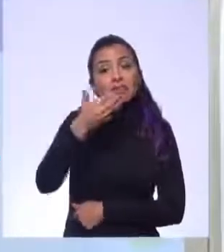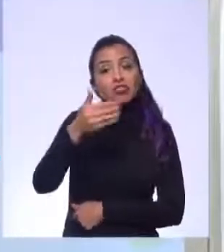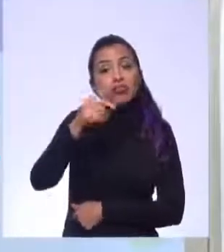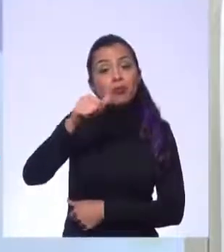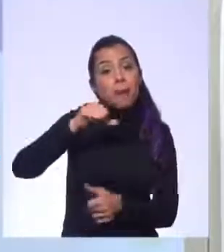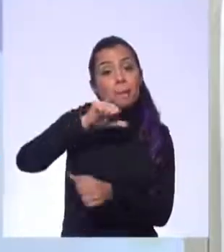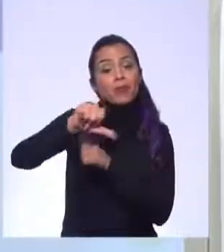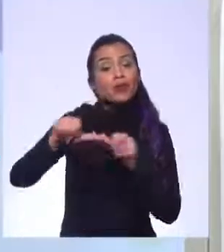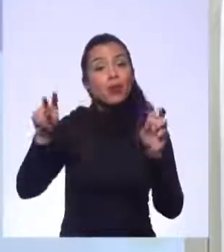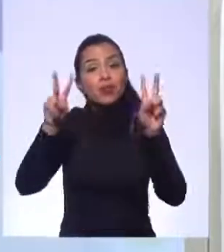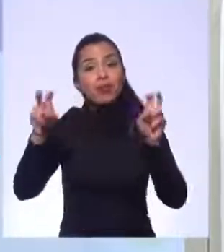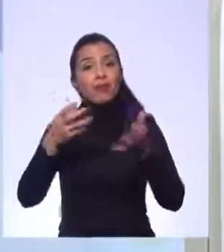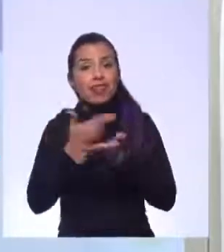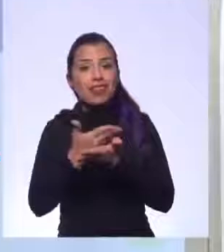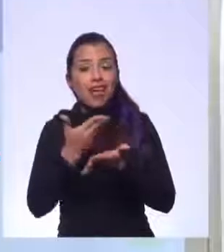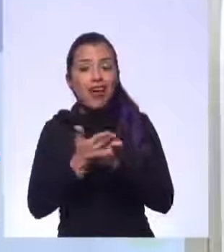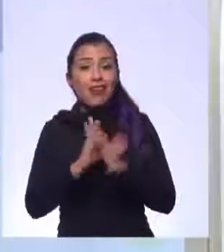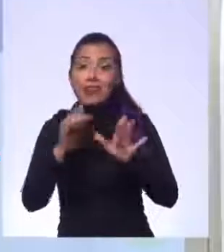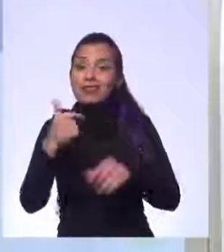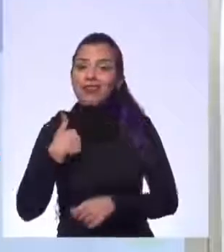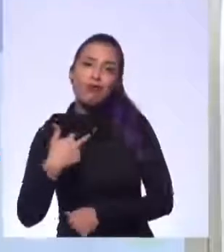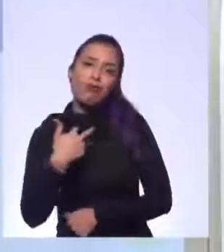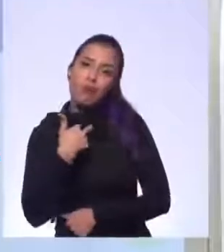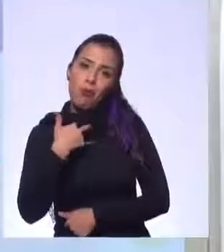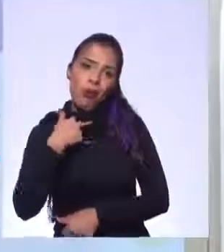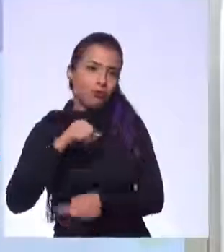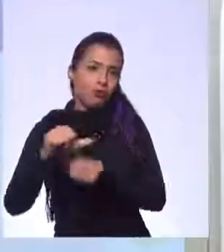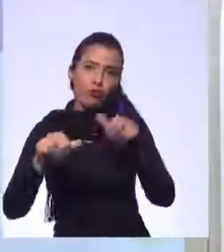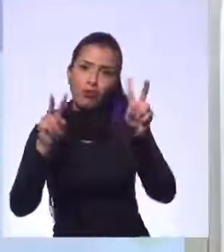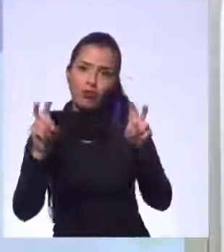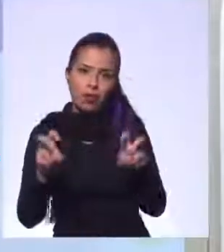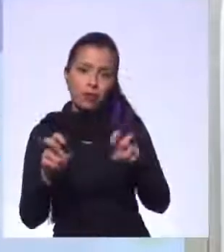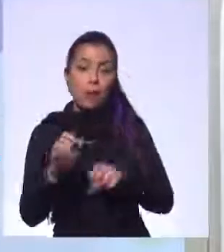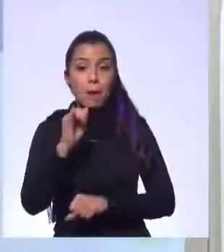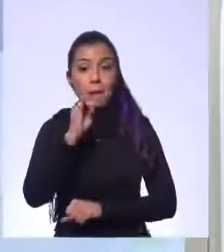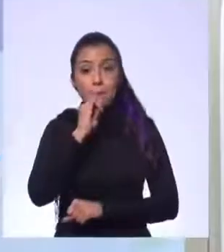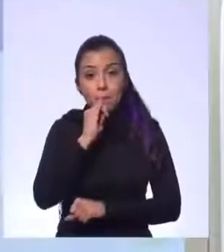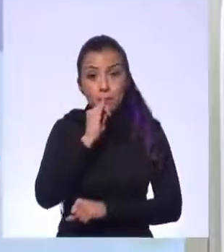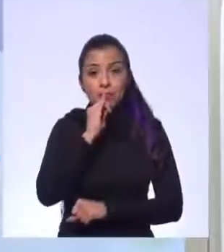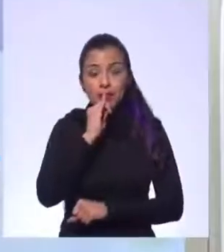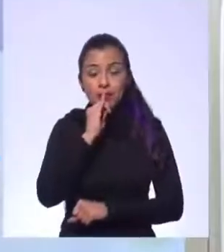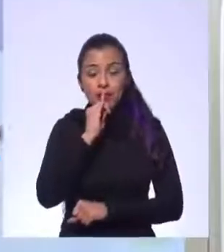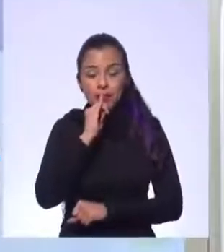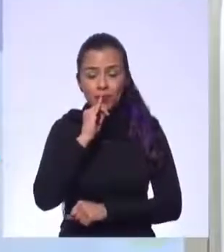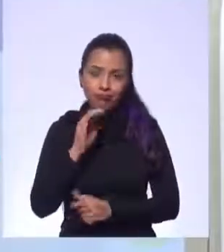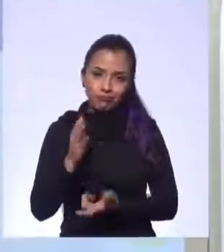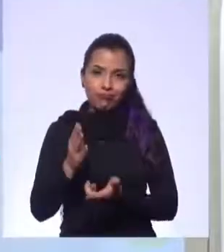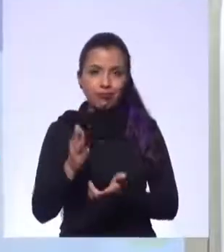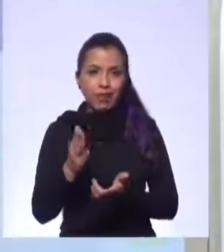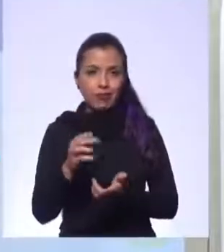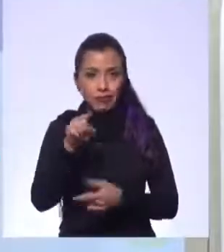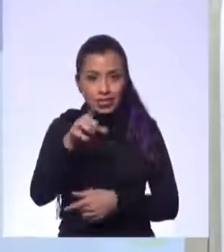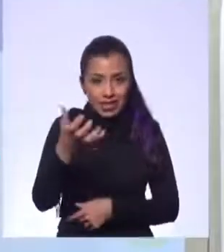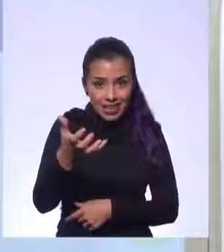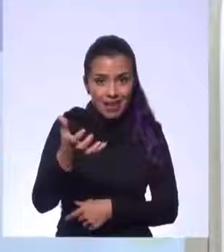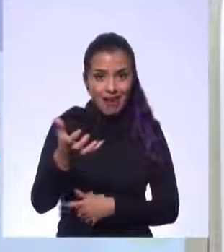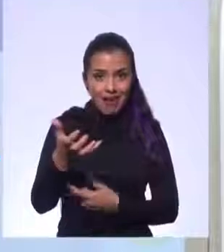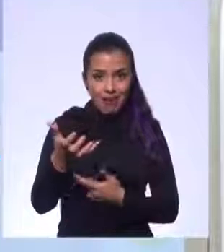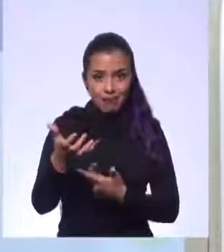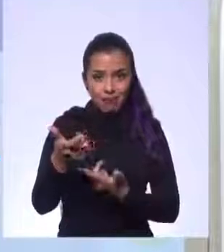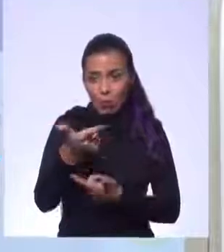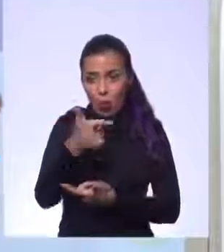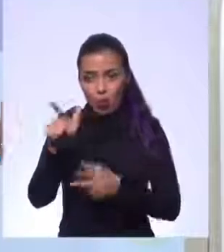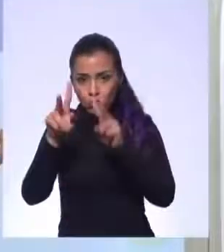apostila do caderno do aluno. Então, se o caderno do aluno vai falar de fenômenos naturais, nossa aula será de fenômenos naturais.